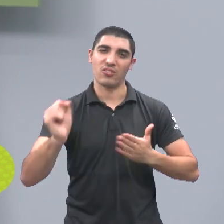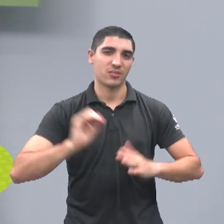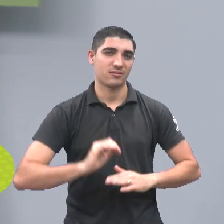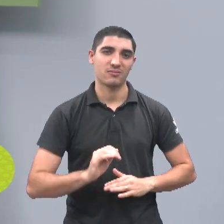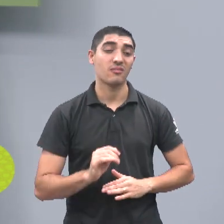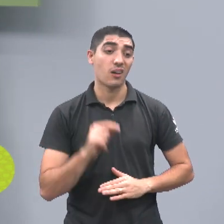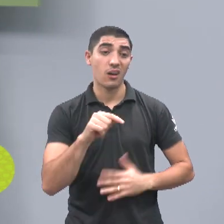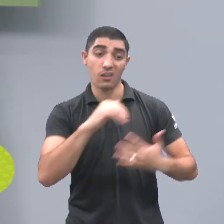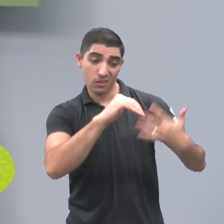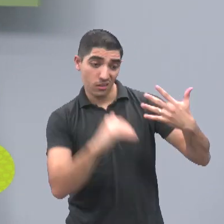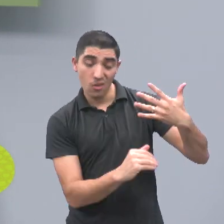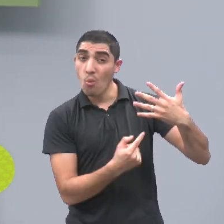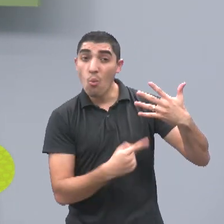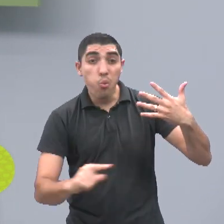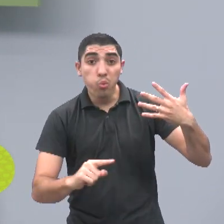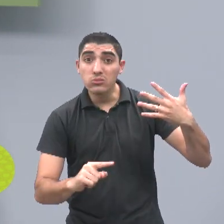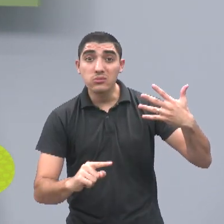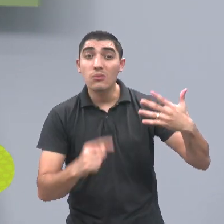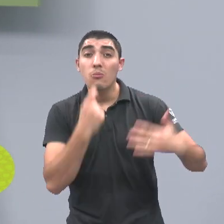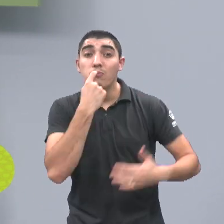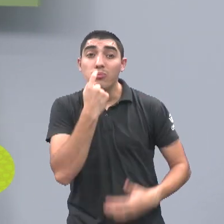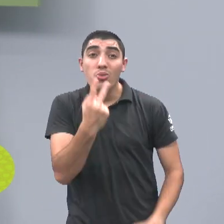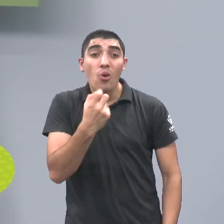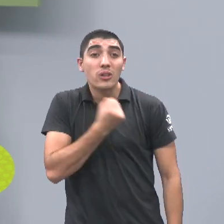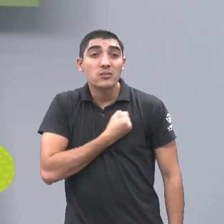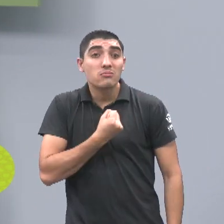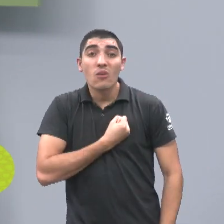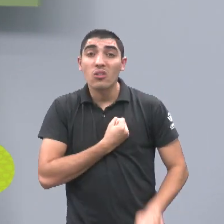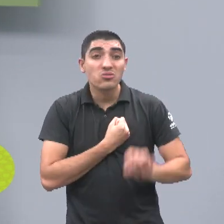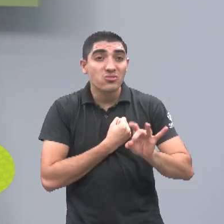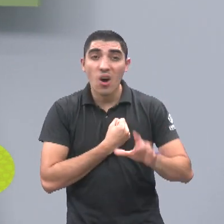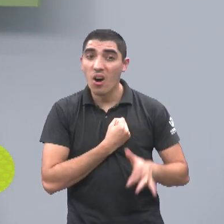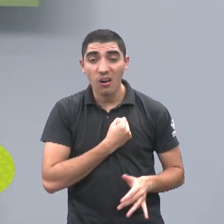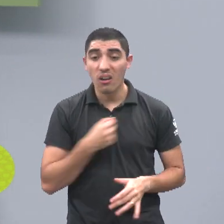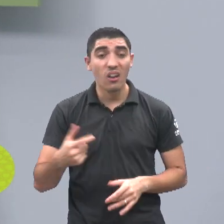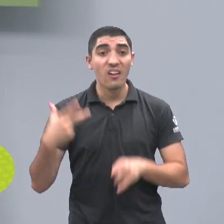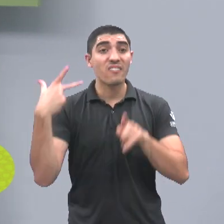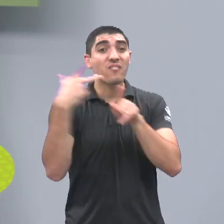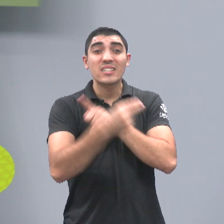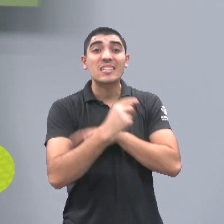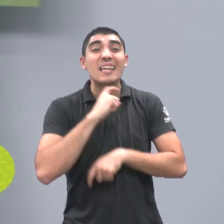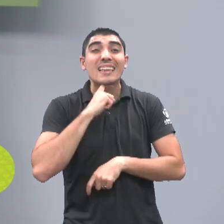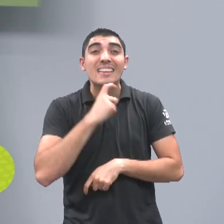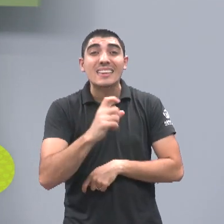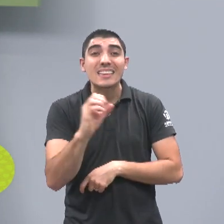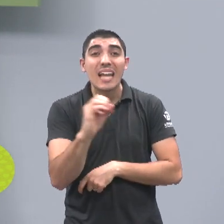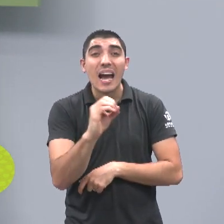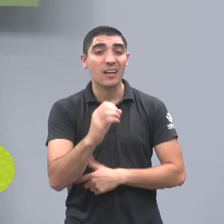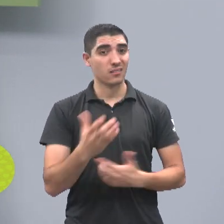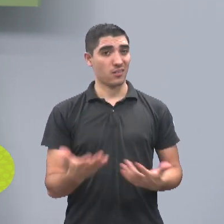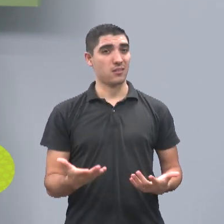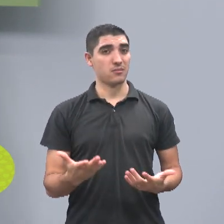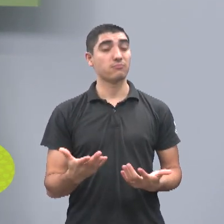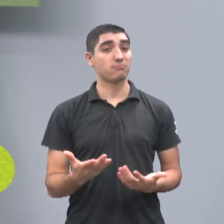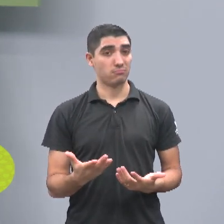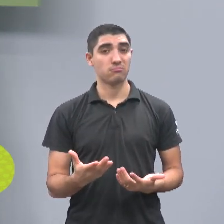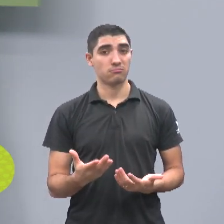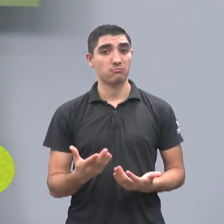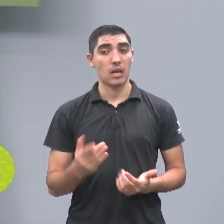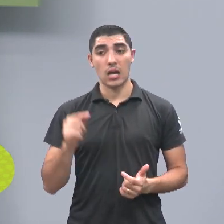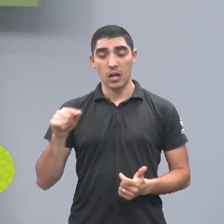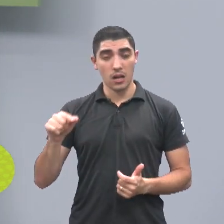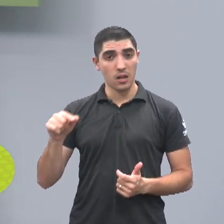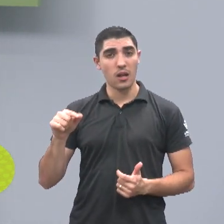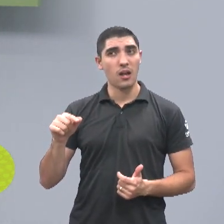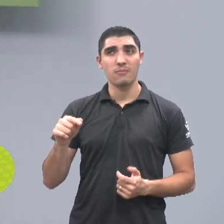2 pontos só no campeonato, não ganhou de ninguém, enfim, fez frente em muito